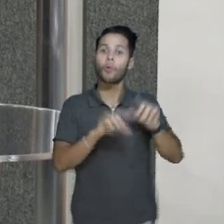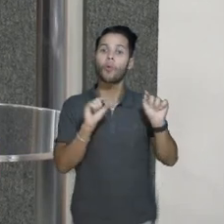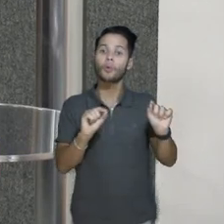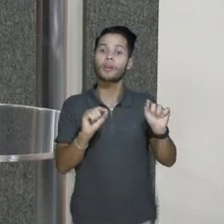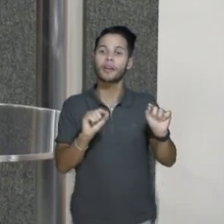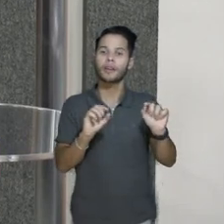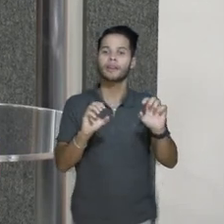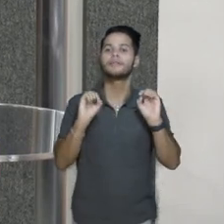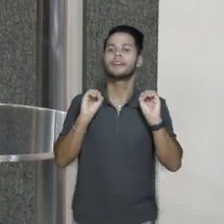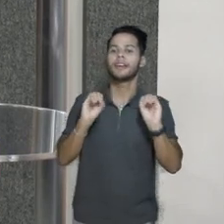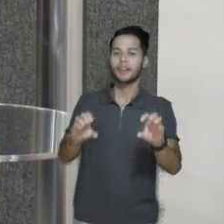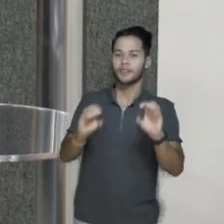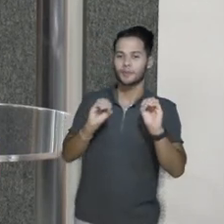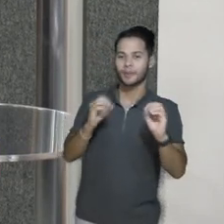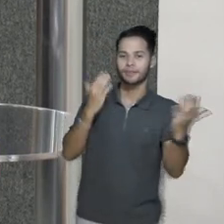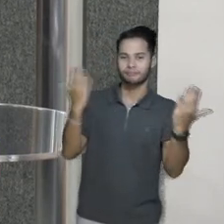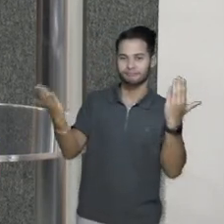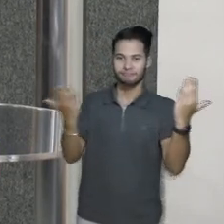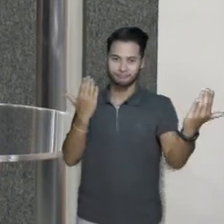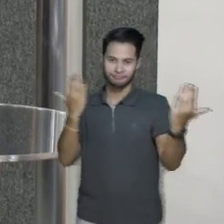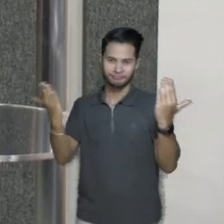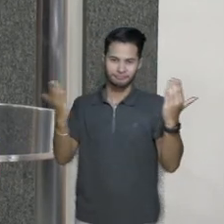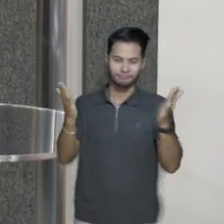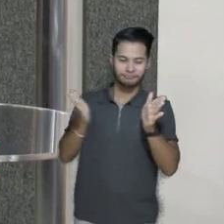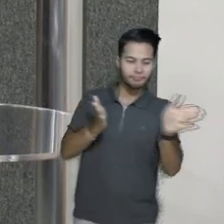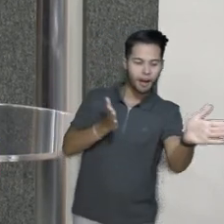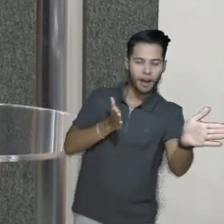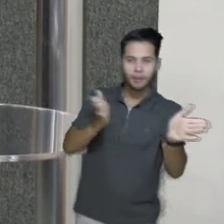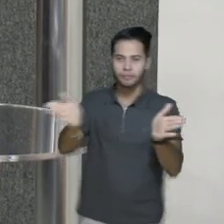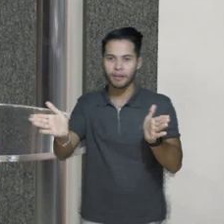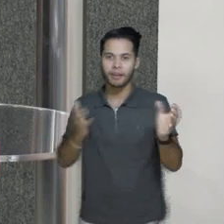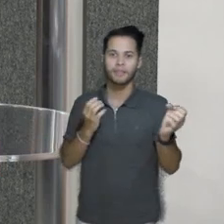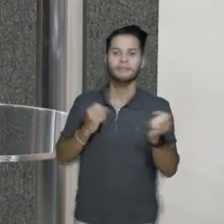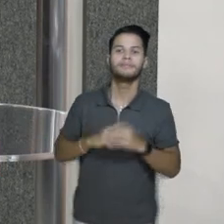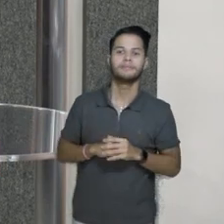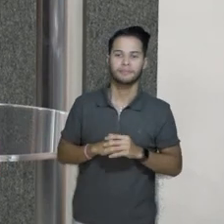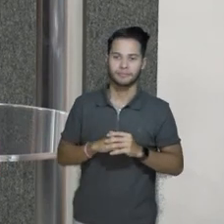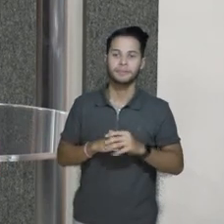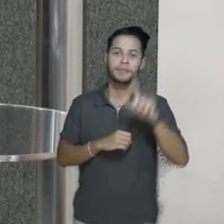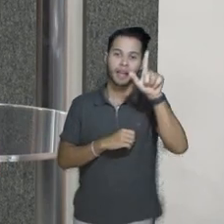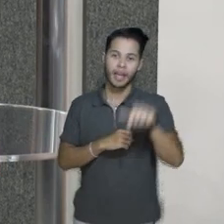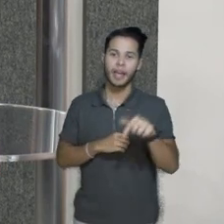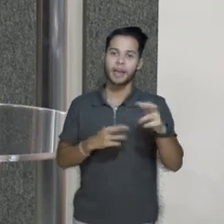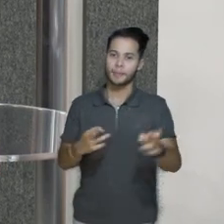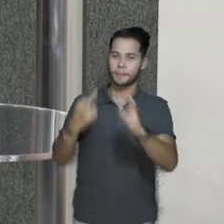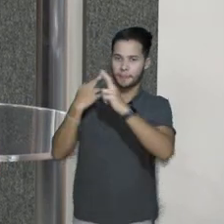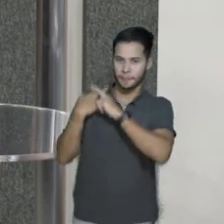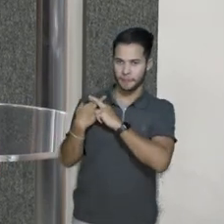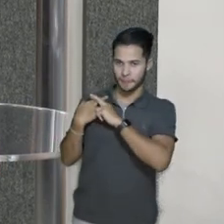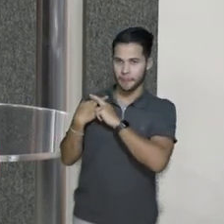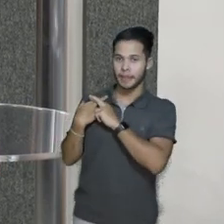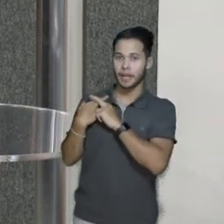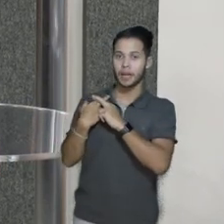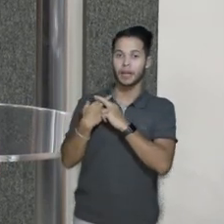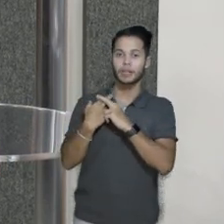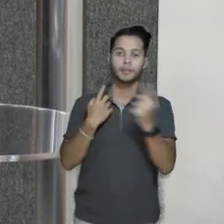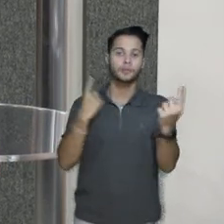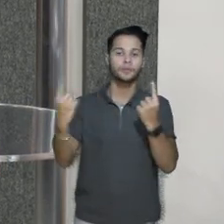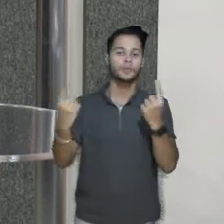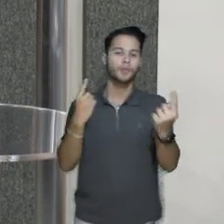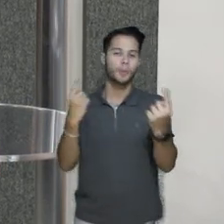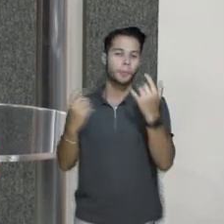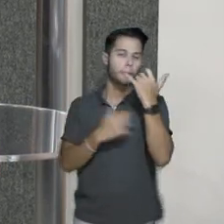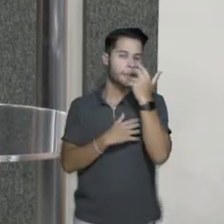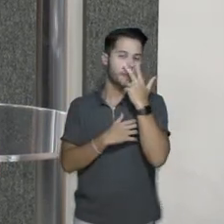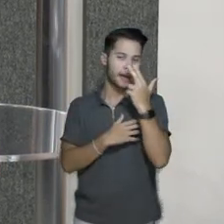mesmo de de parâmetro e de direcionamento e eu acho que essa é a nossa responsabilidade né é muito parecida com quem